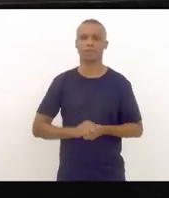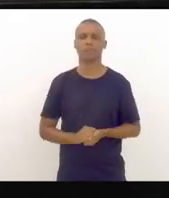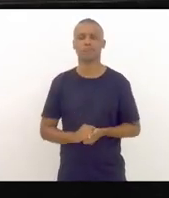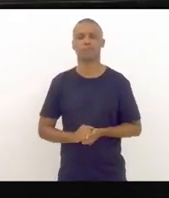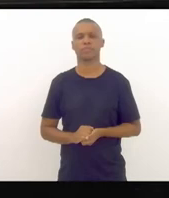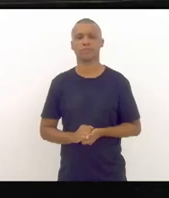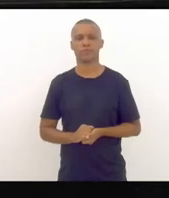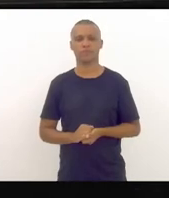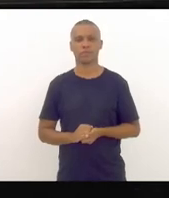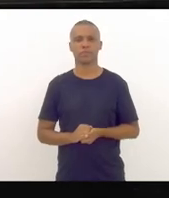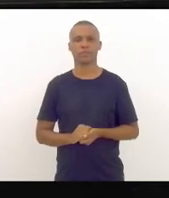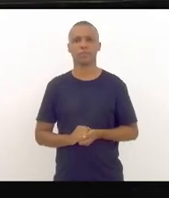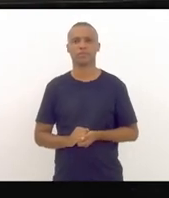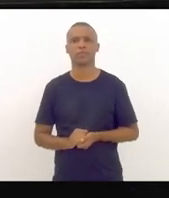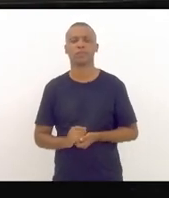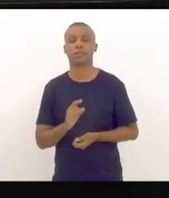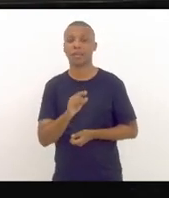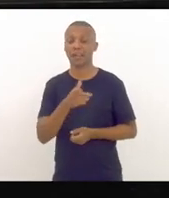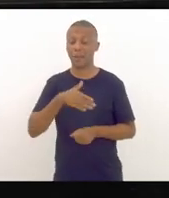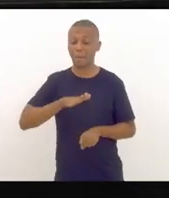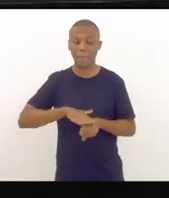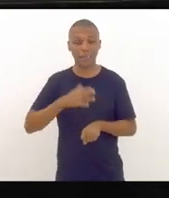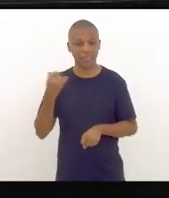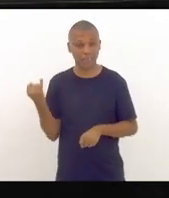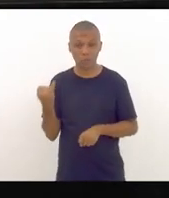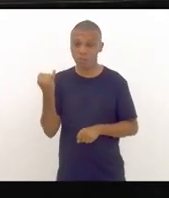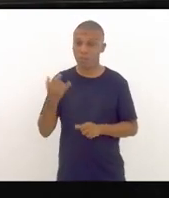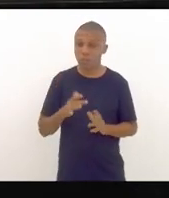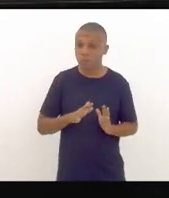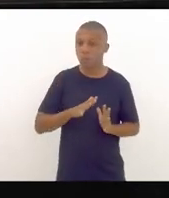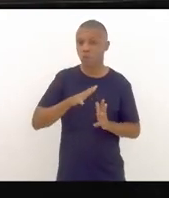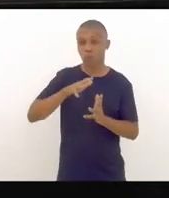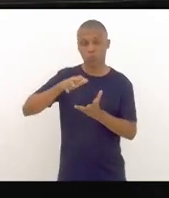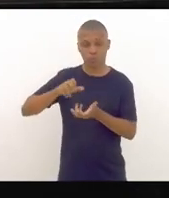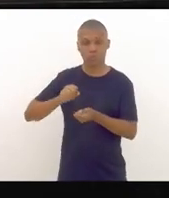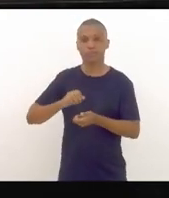que a mais importante do planeta.